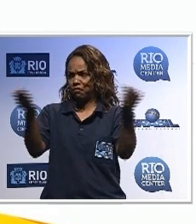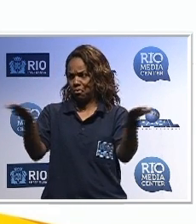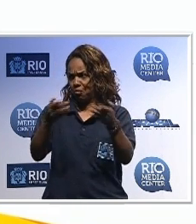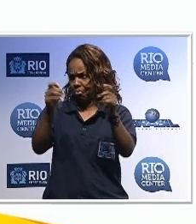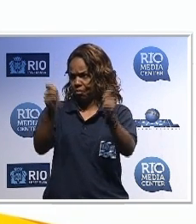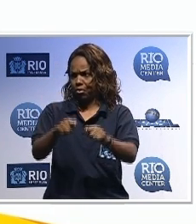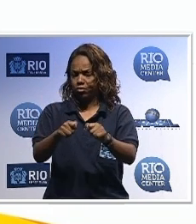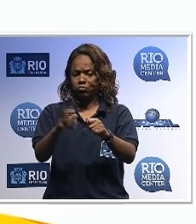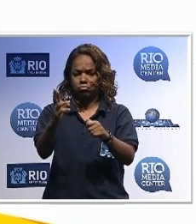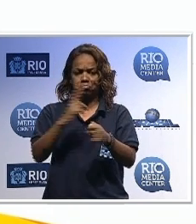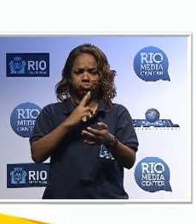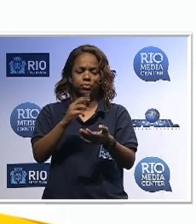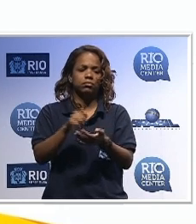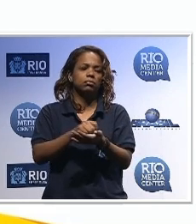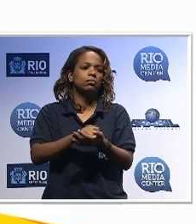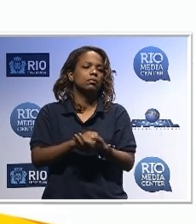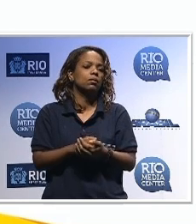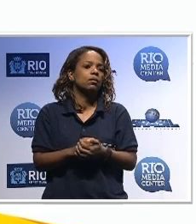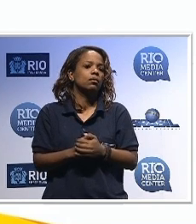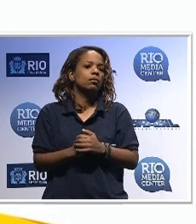que nós respondemos. Muito obrigada.